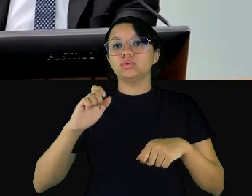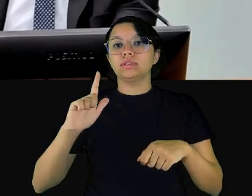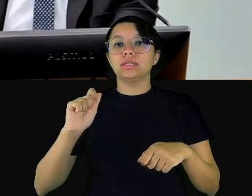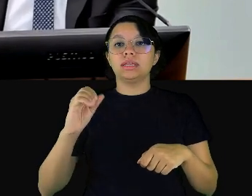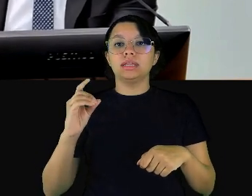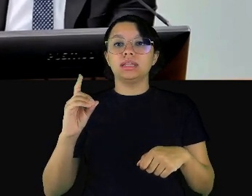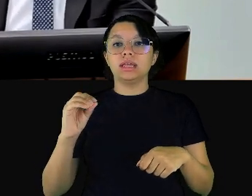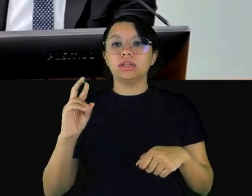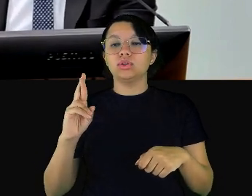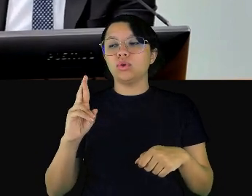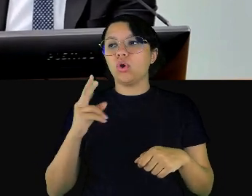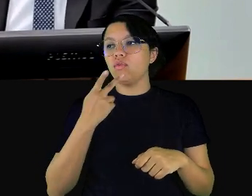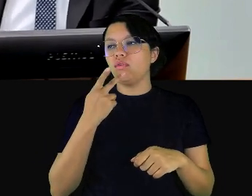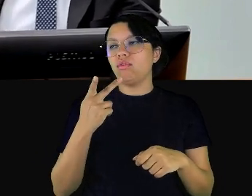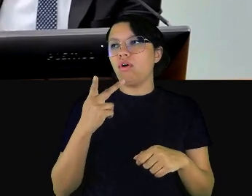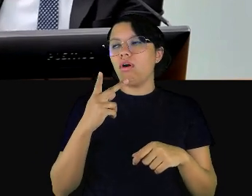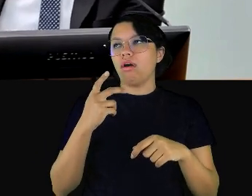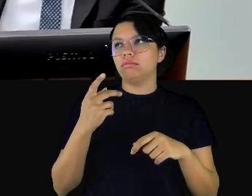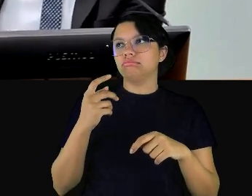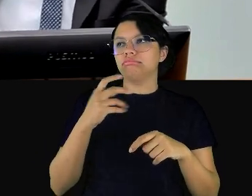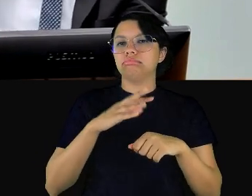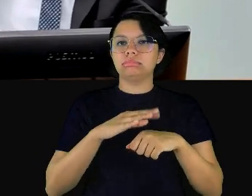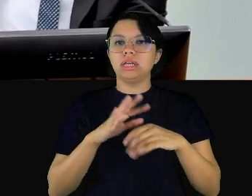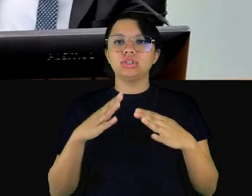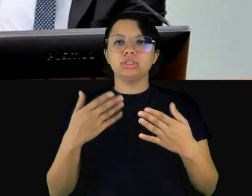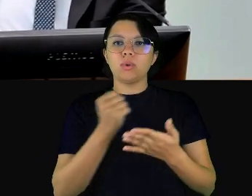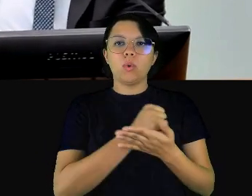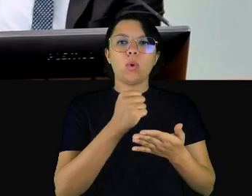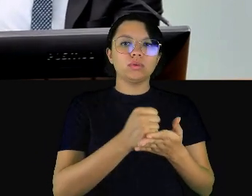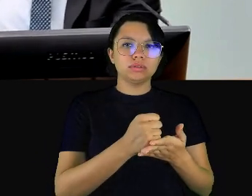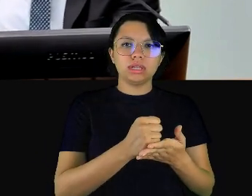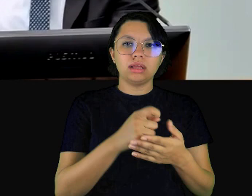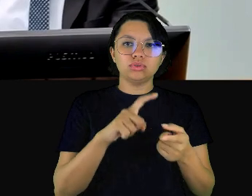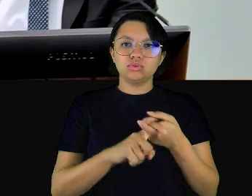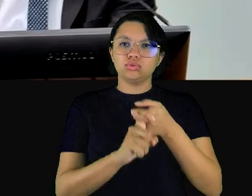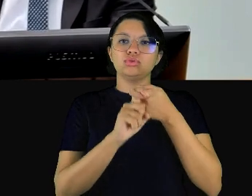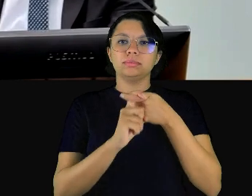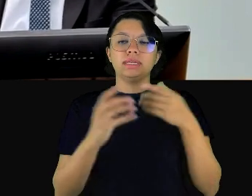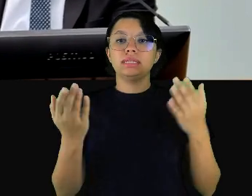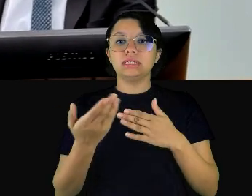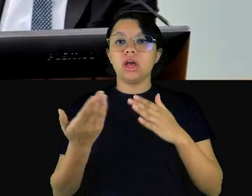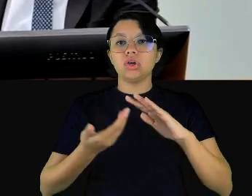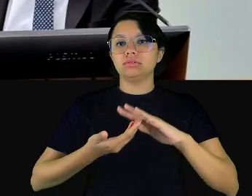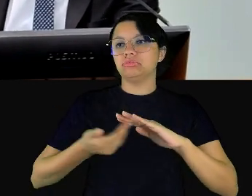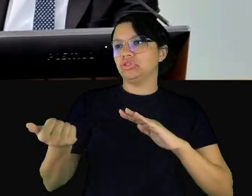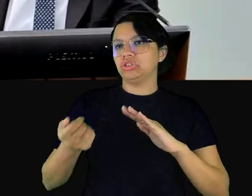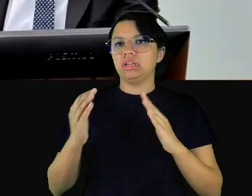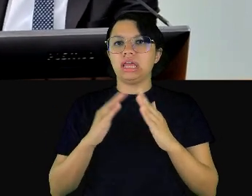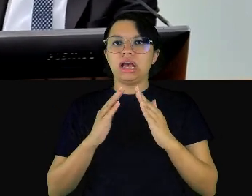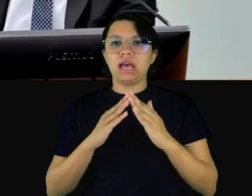fala: contrato está suspenso, então, portanto, retire-se da sua casa e vai morar sei lá